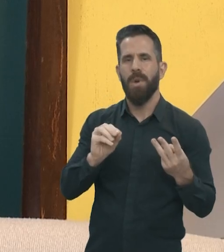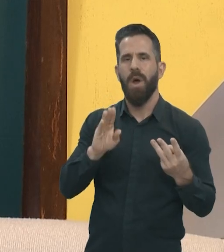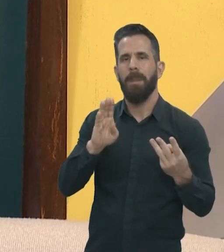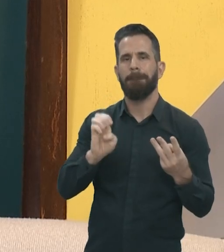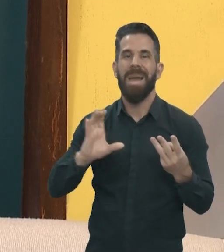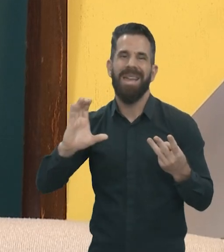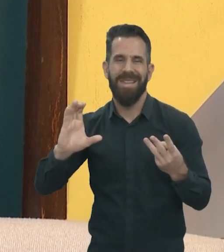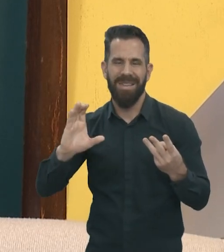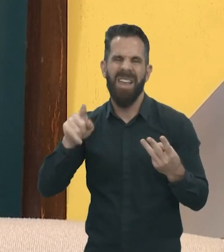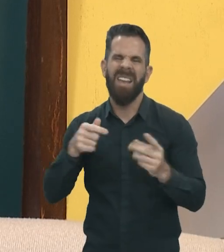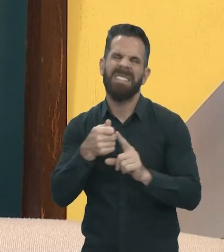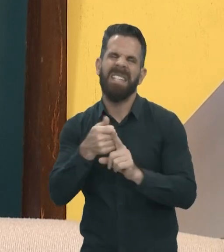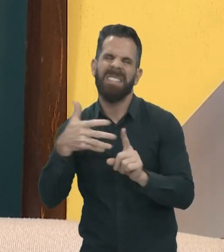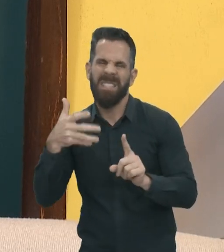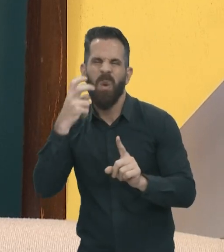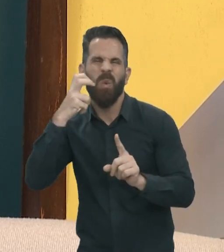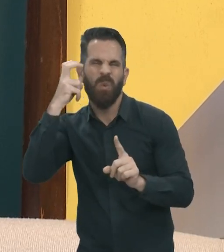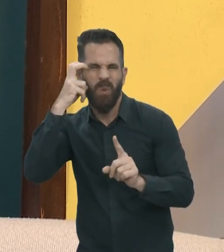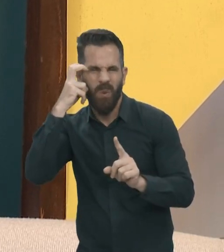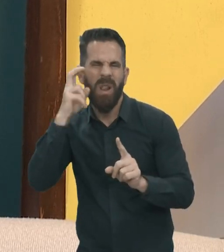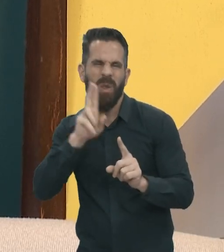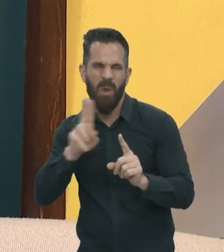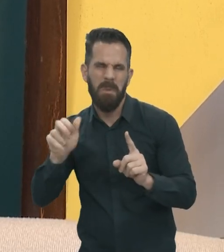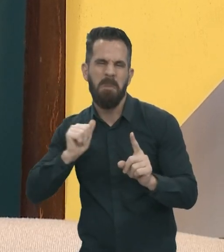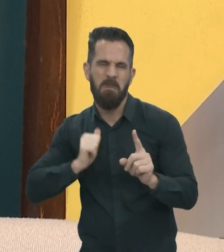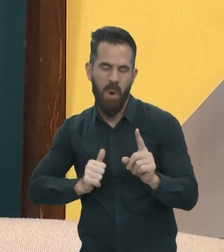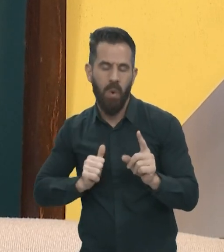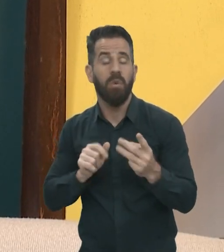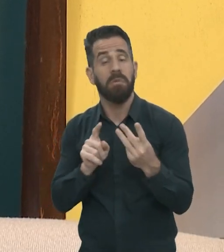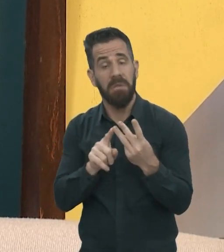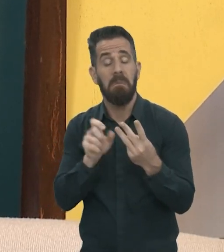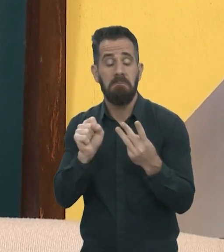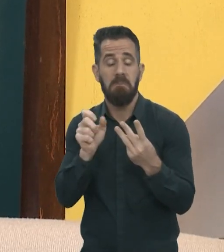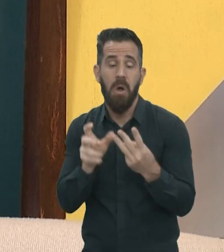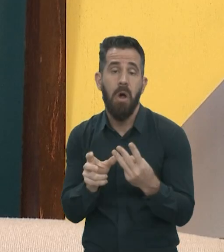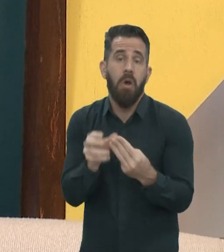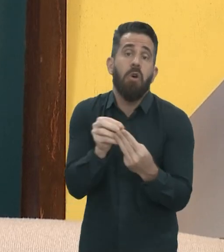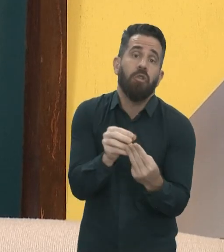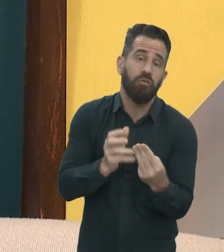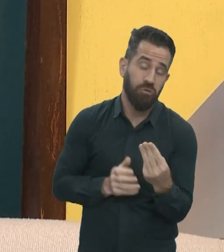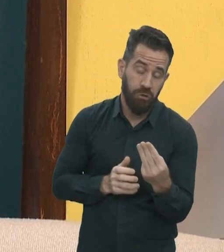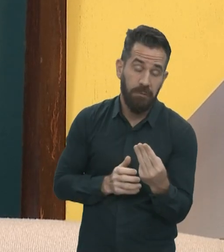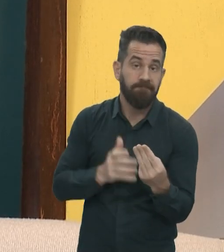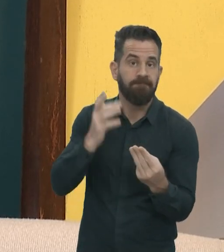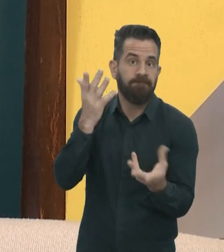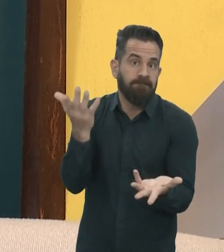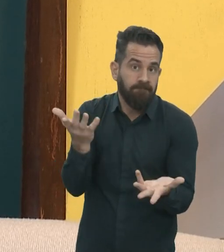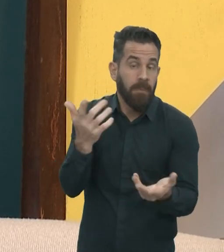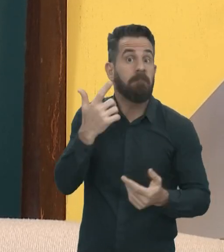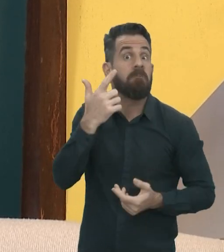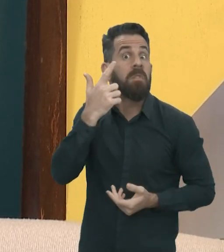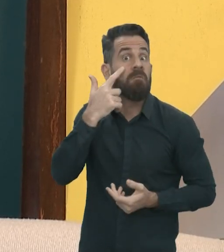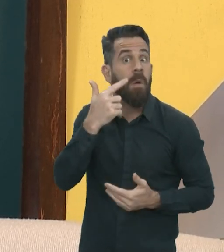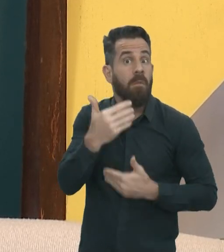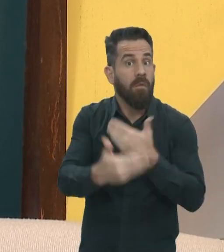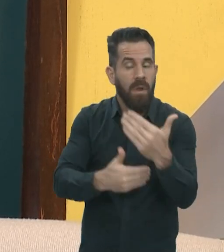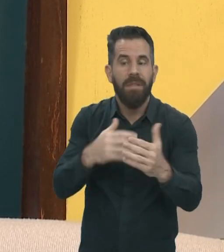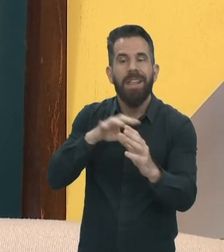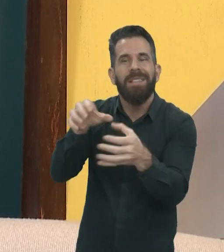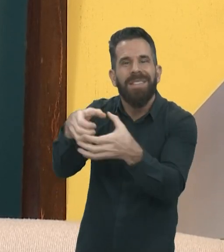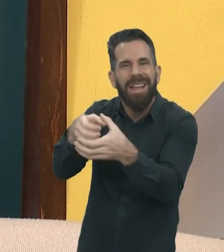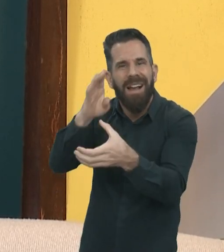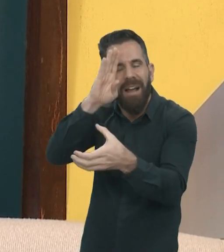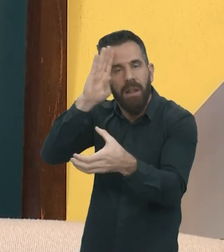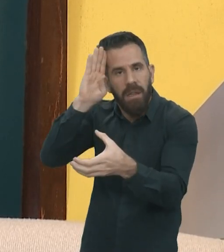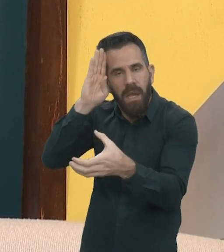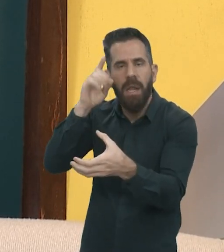cultura. As ligas acadêmicas também têm dialogado bastante com a gente e pedido apoio para as atividades culturais que eles fazem, né? E